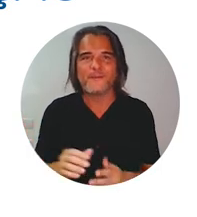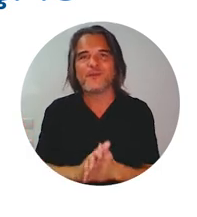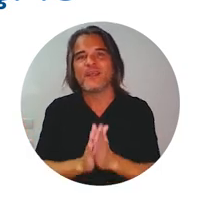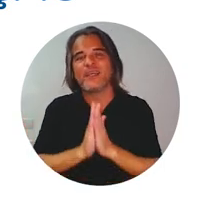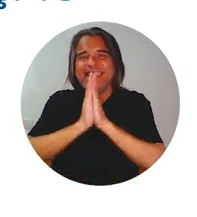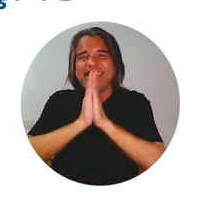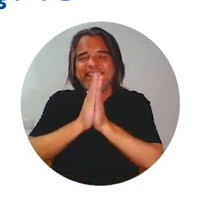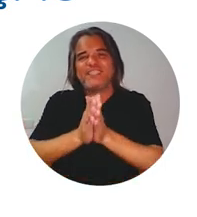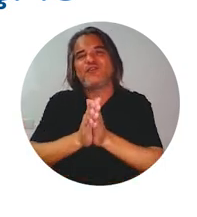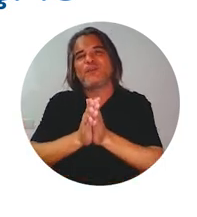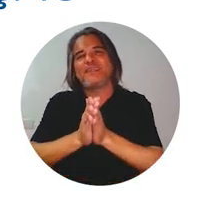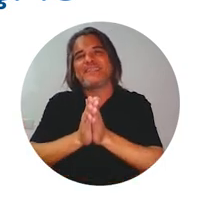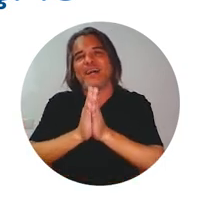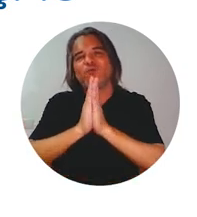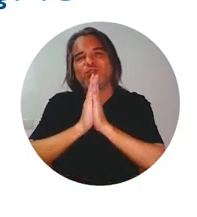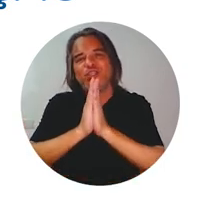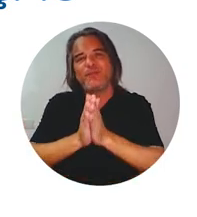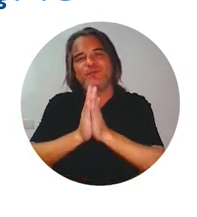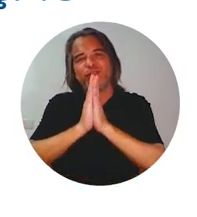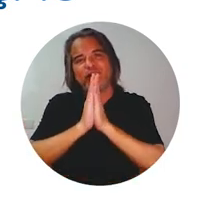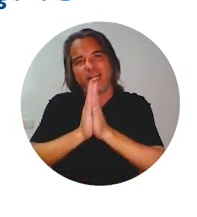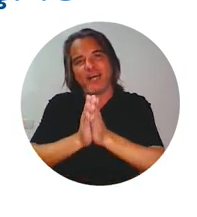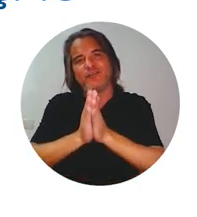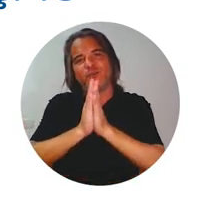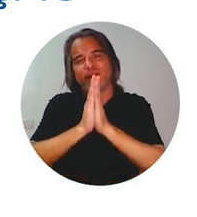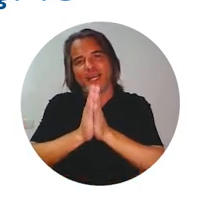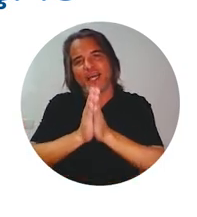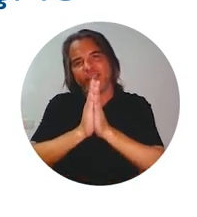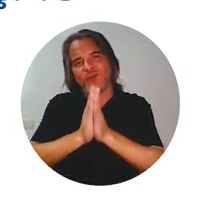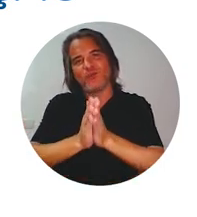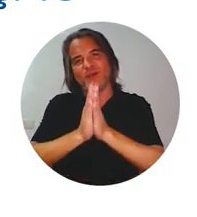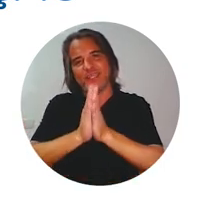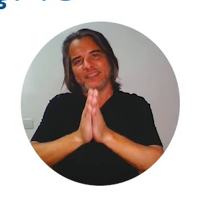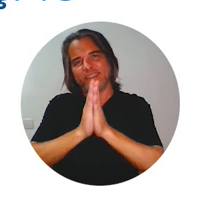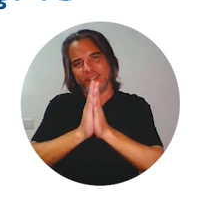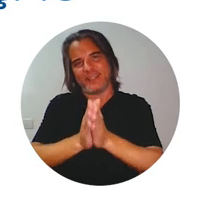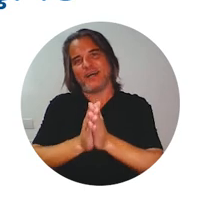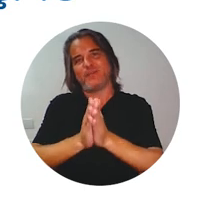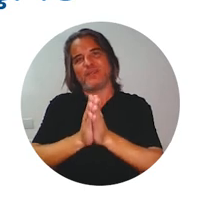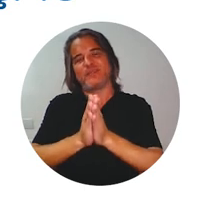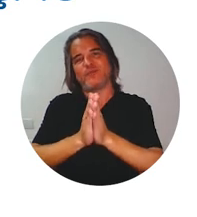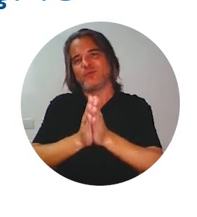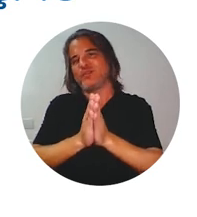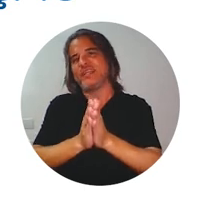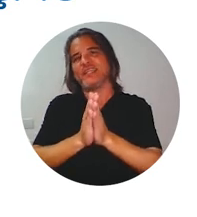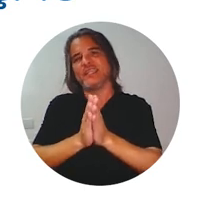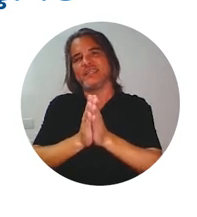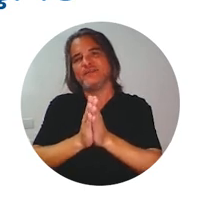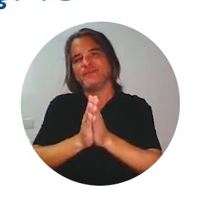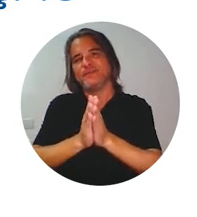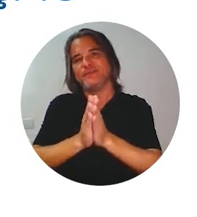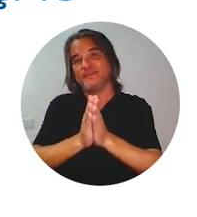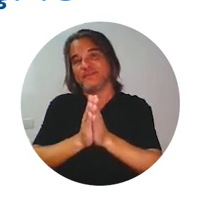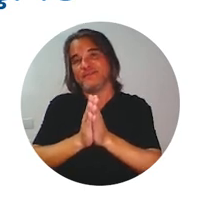Tá? Se a gente for pensar um tipo de gráfico para cada uma dessas etapas, como